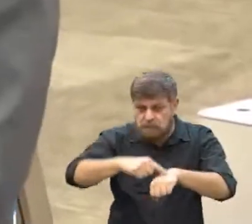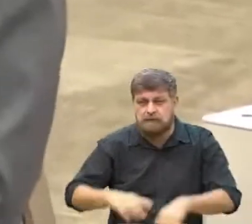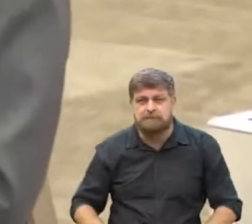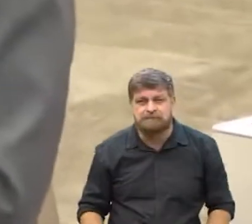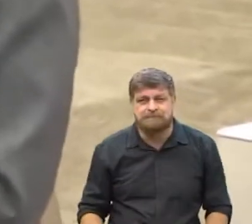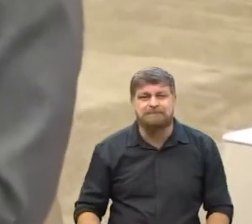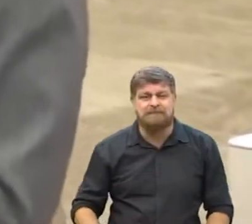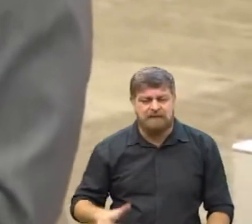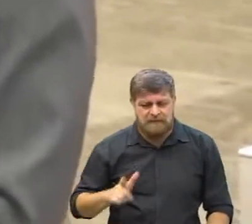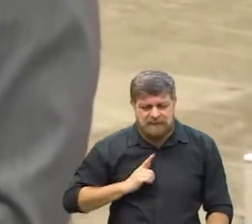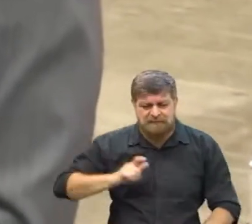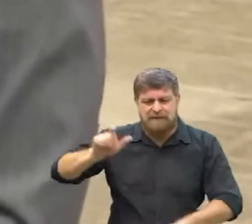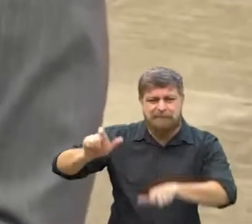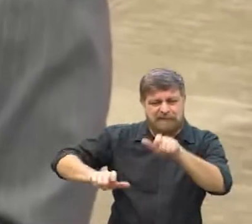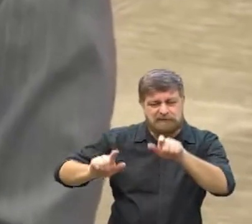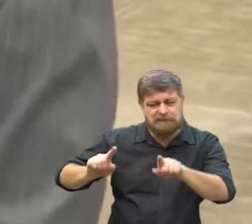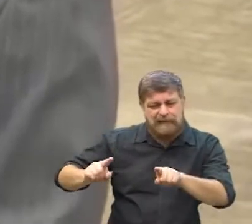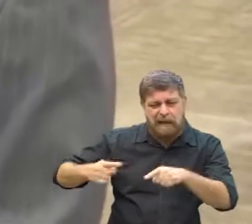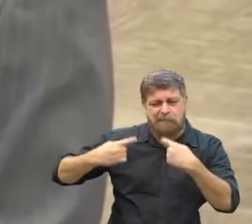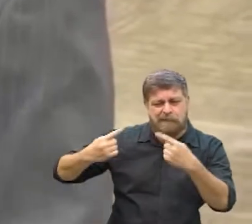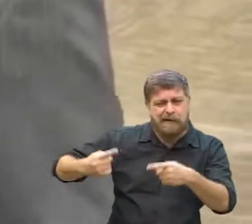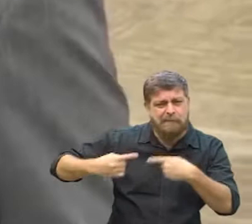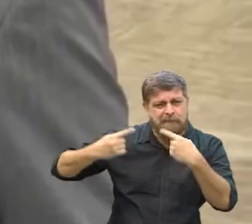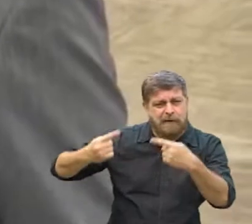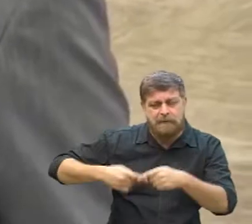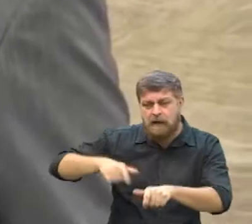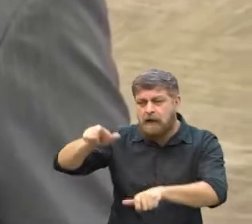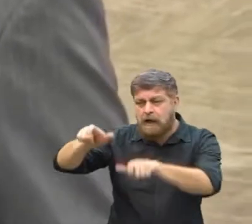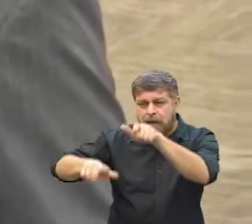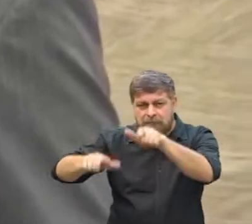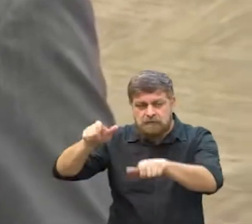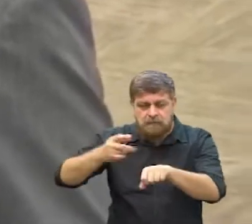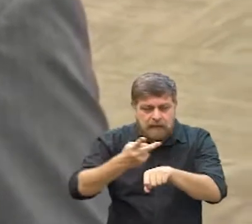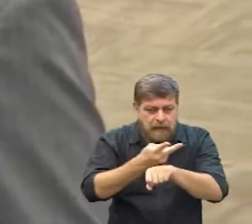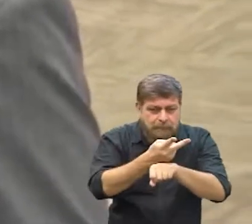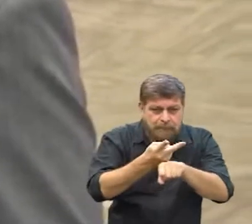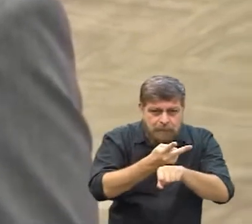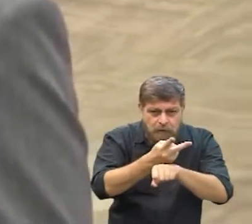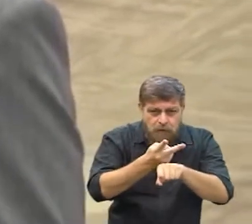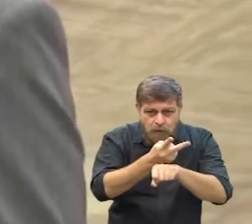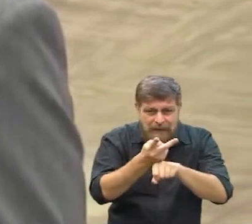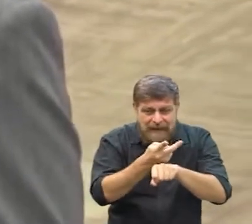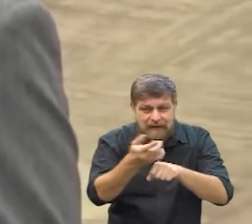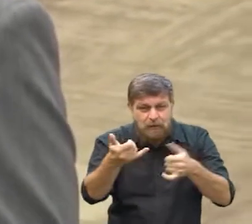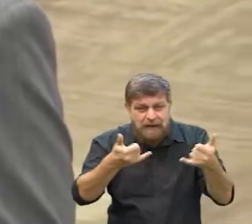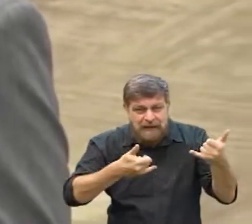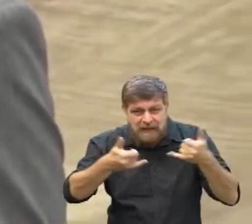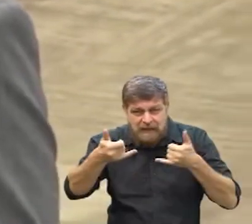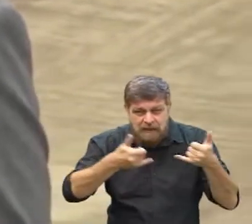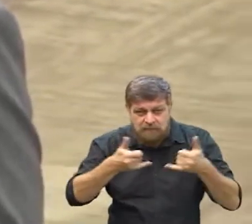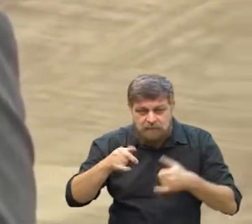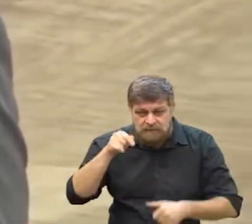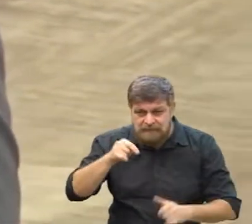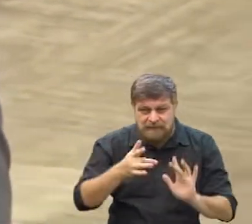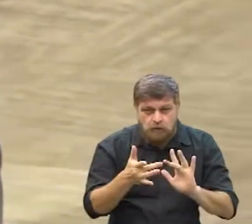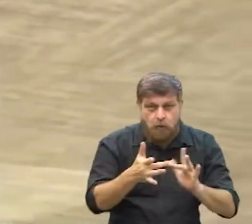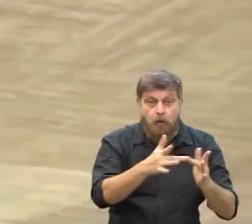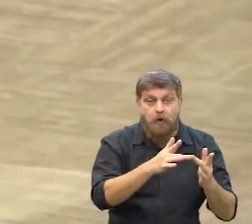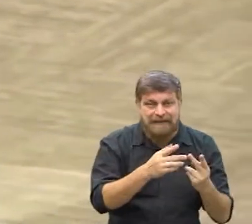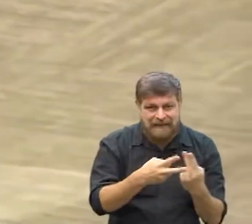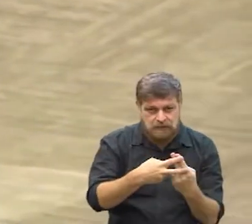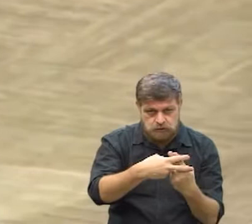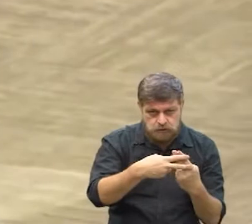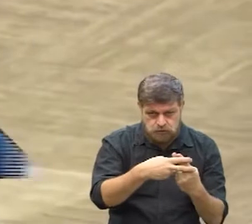Nós recebemos algumas reclamações de pessoas que buscaram suas informações no Conect